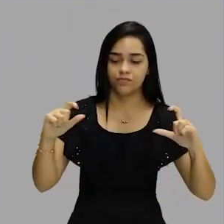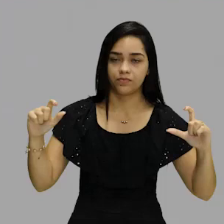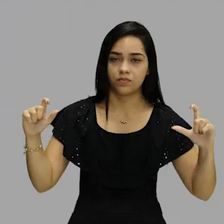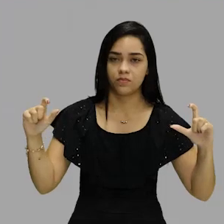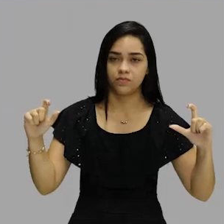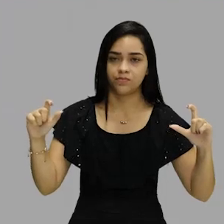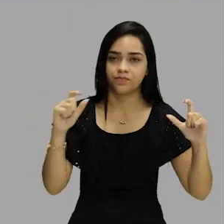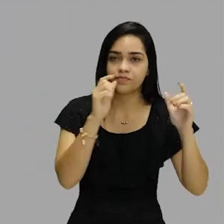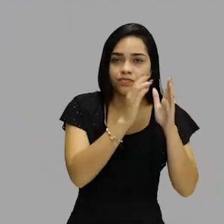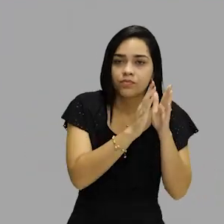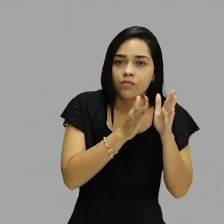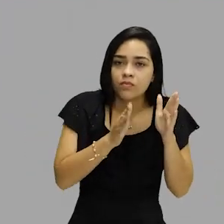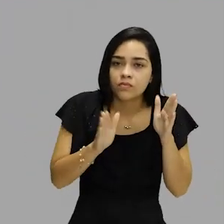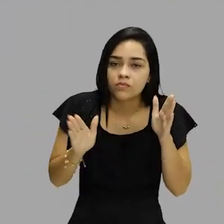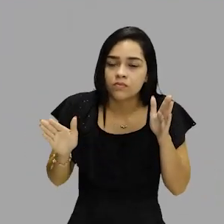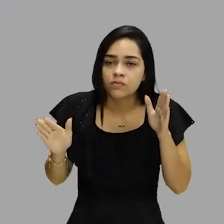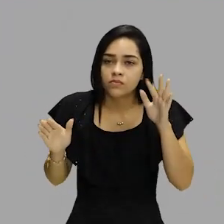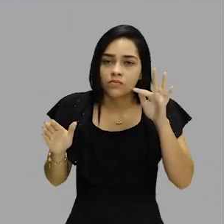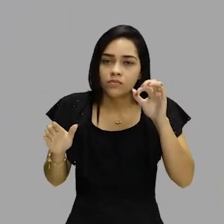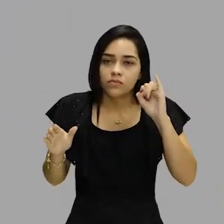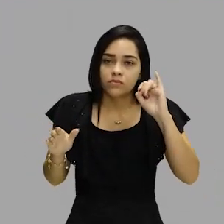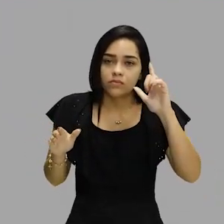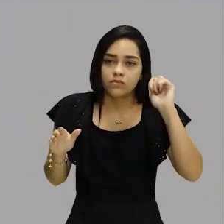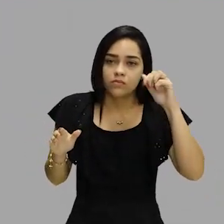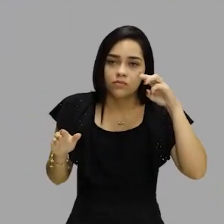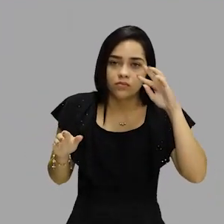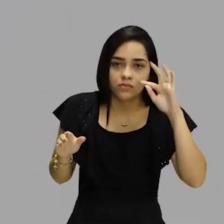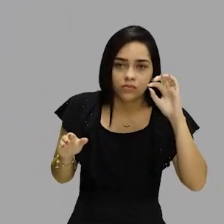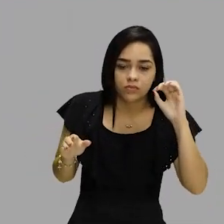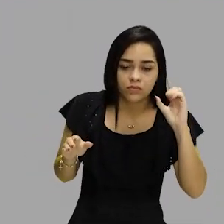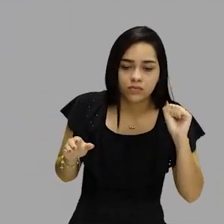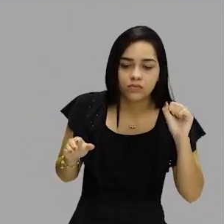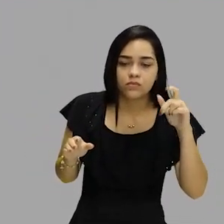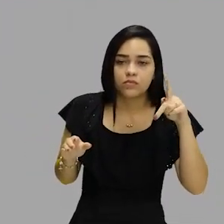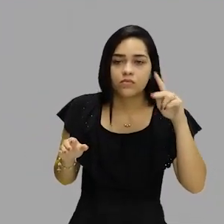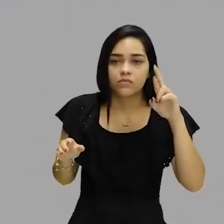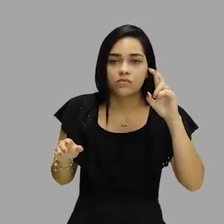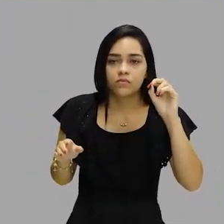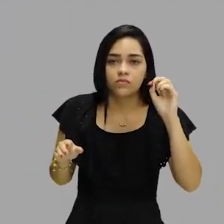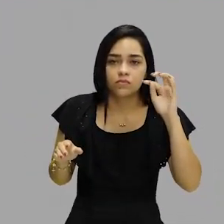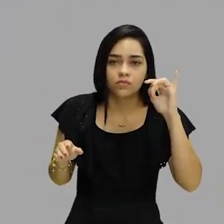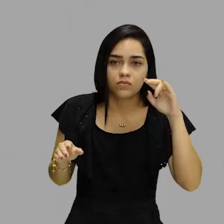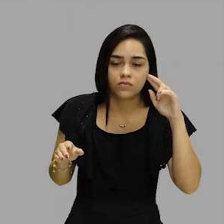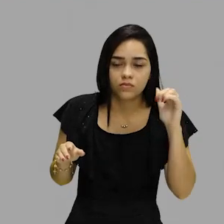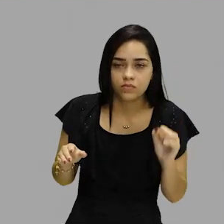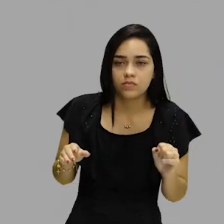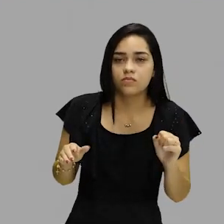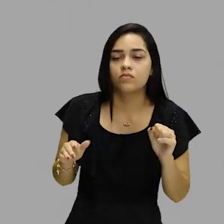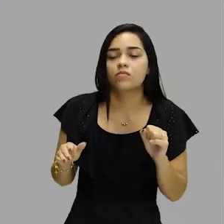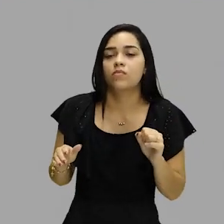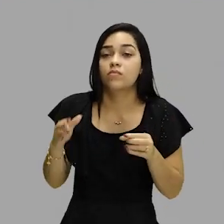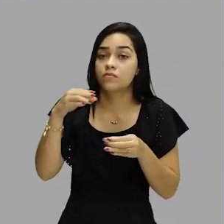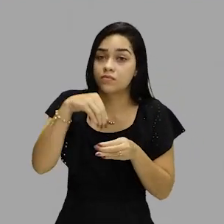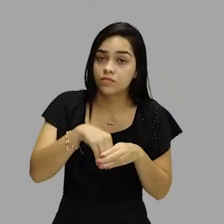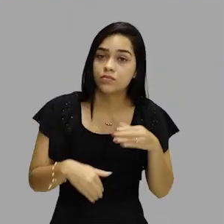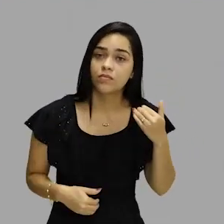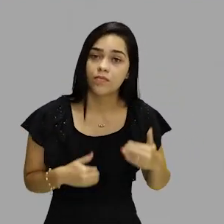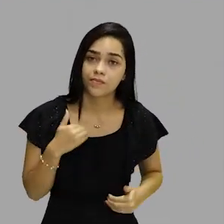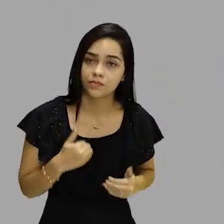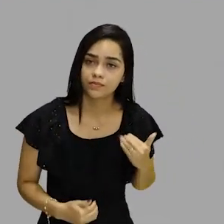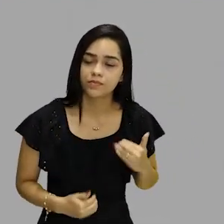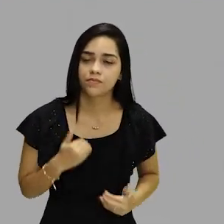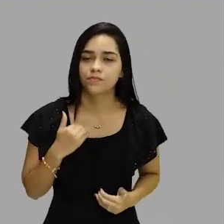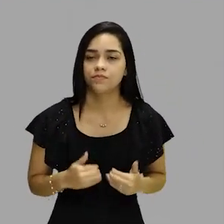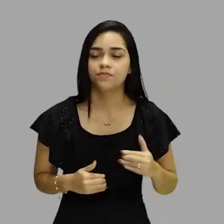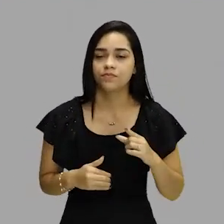proteínas. Proteínas que têm um formato de fios no interior dessas células. É